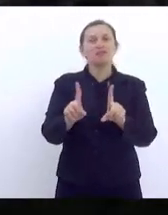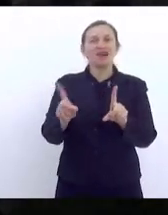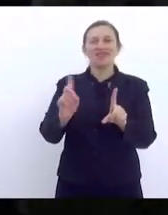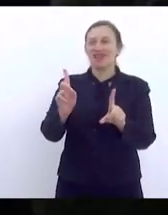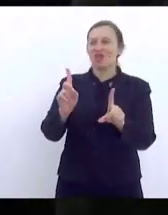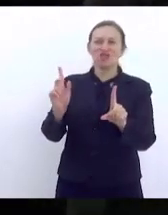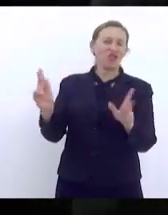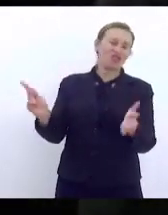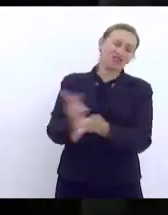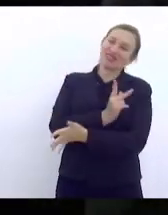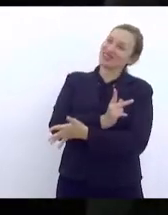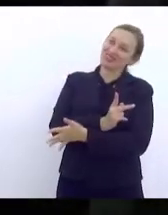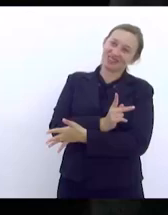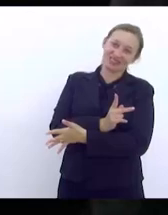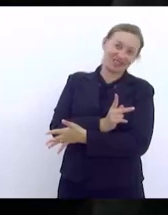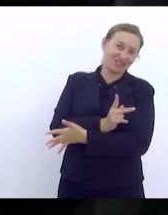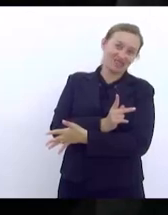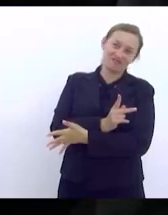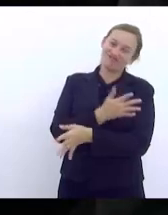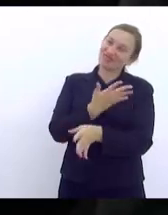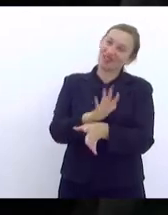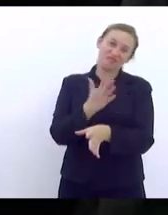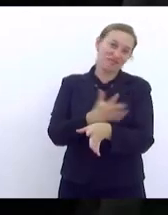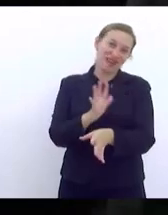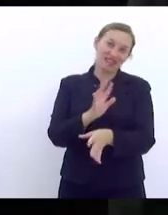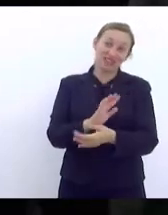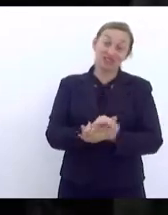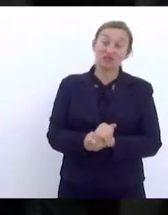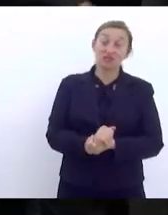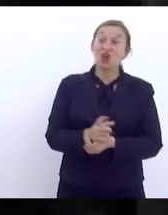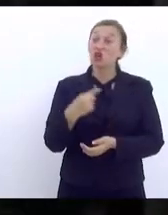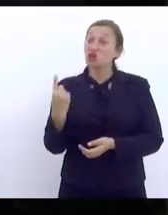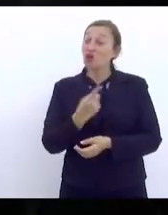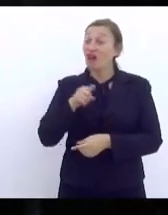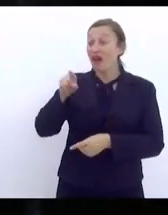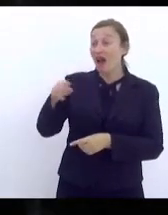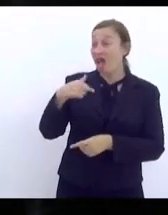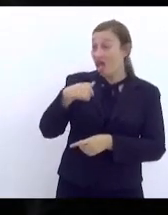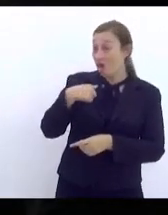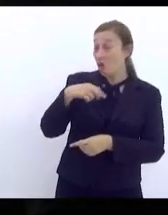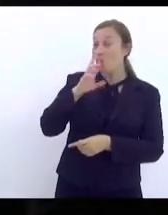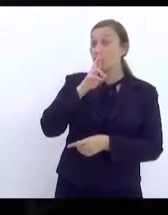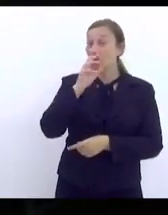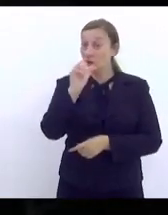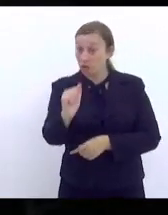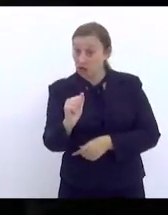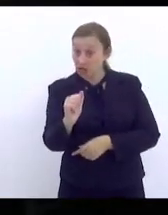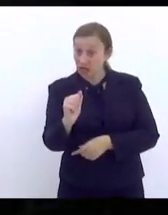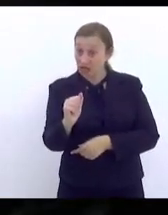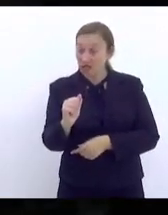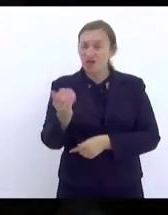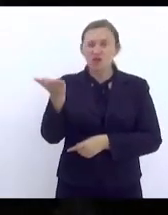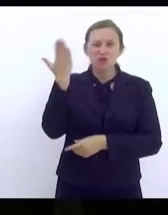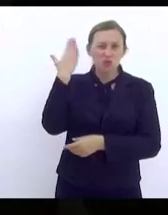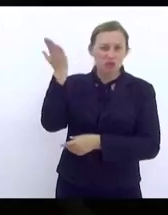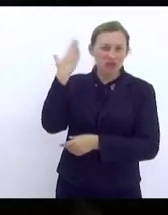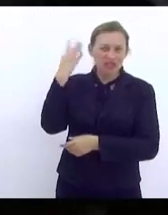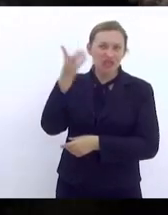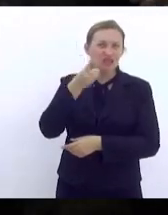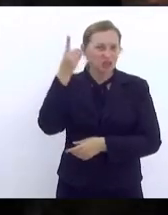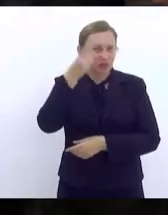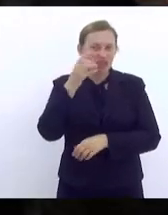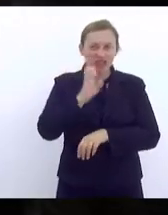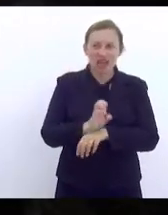foi isso que aconteceu na prática estávamos lá eu Rodrigo Amorim na época o deputado